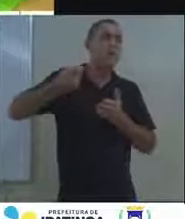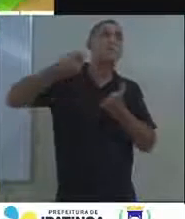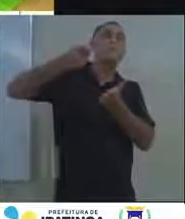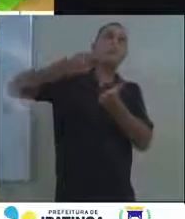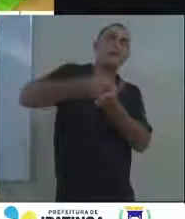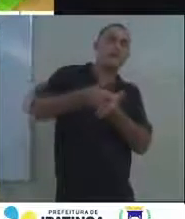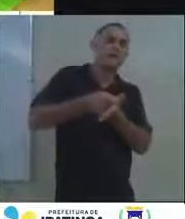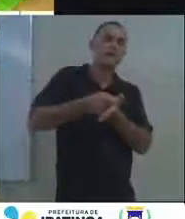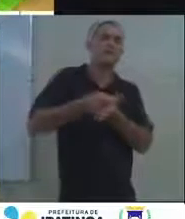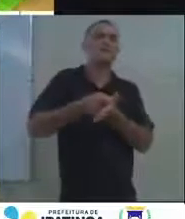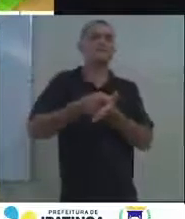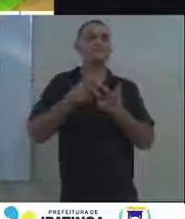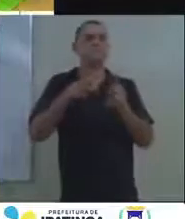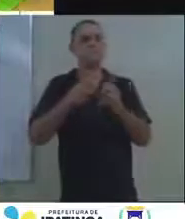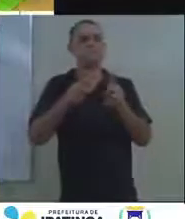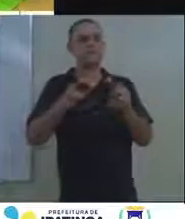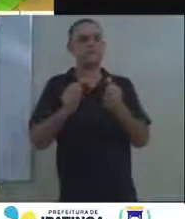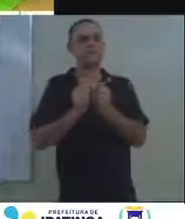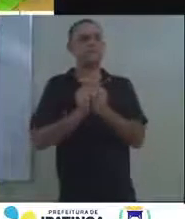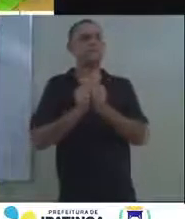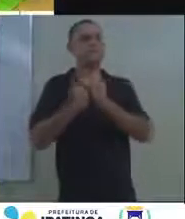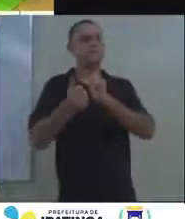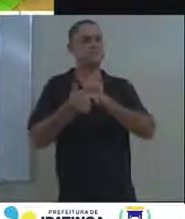consegue adaptar. Eu posso passar